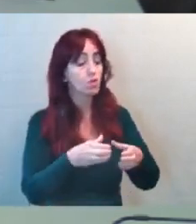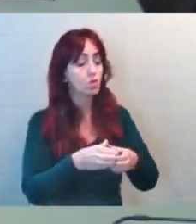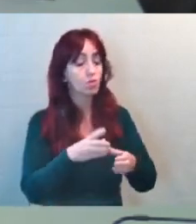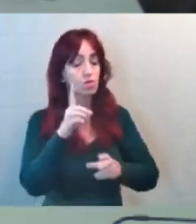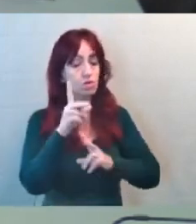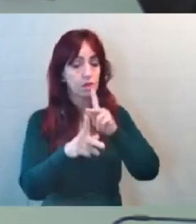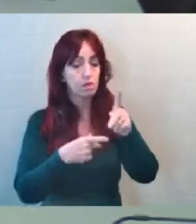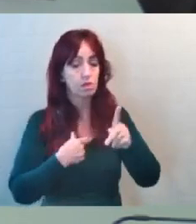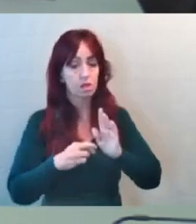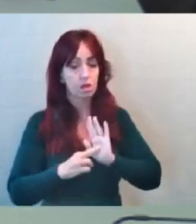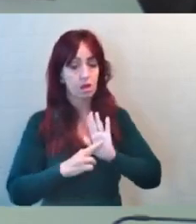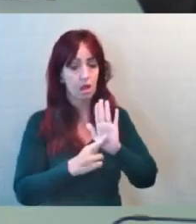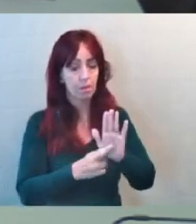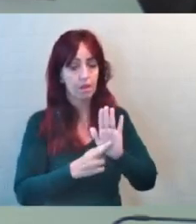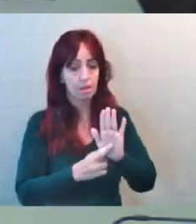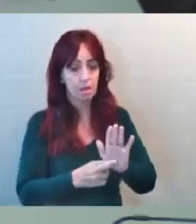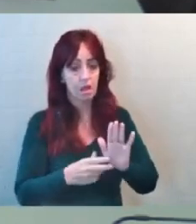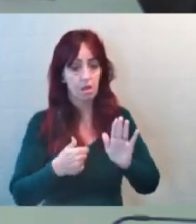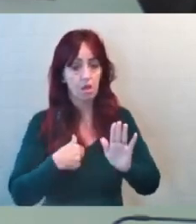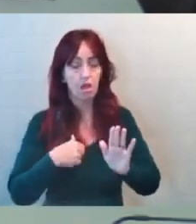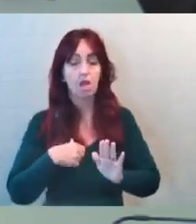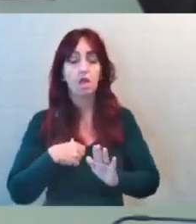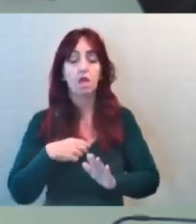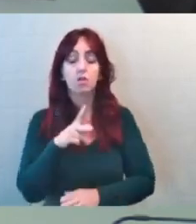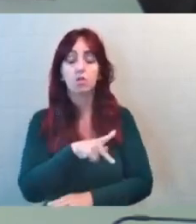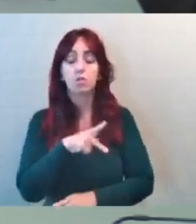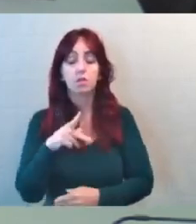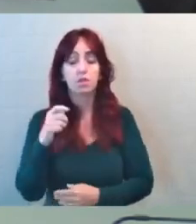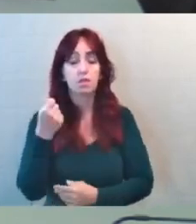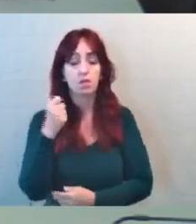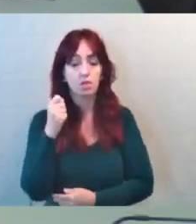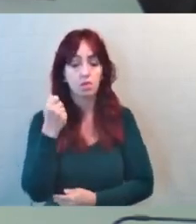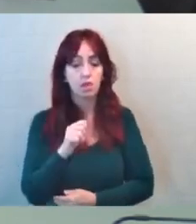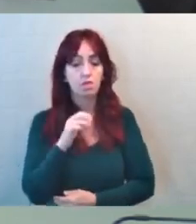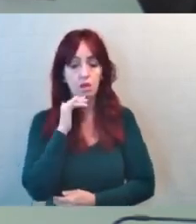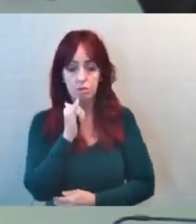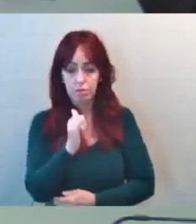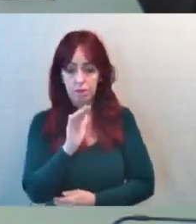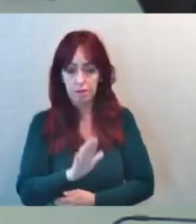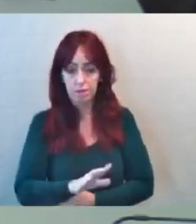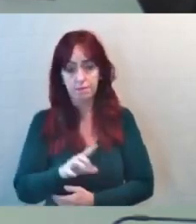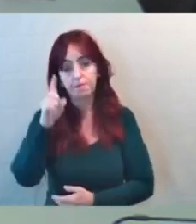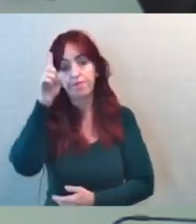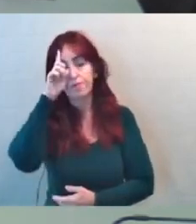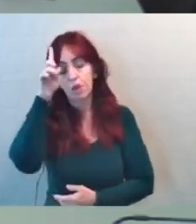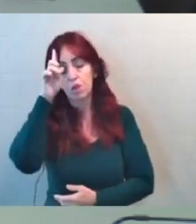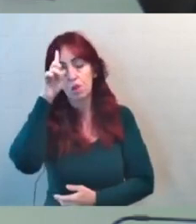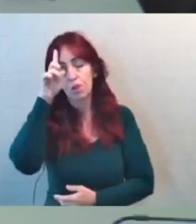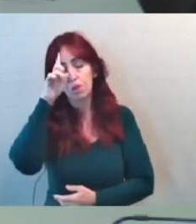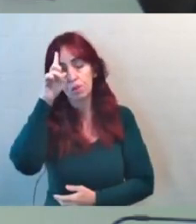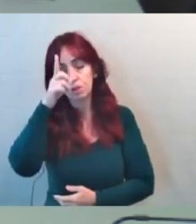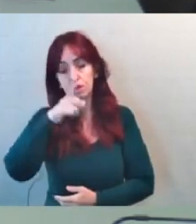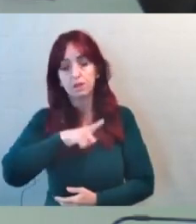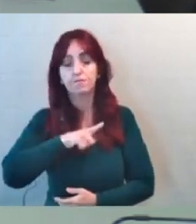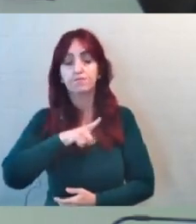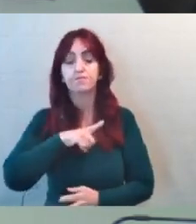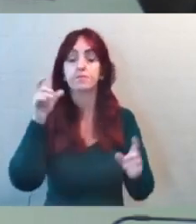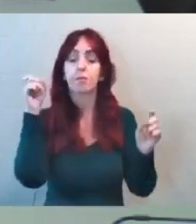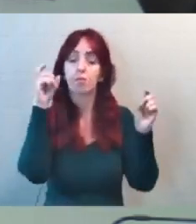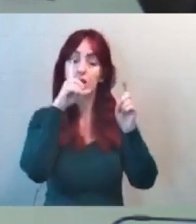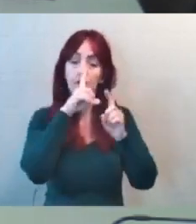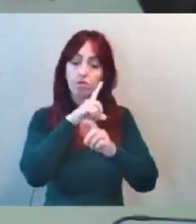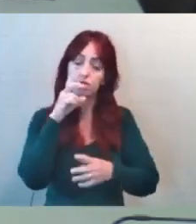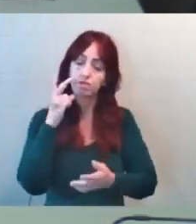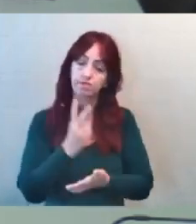como sou presidente da associação, como foi falado, e todos os dias eu passo a mesma dificuldade que todos